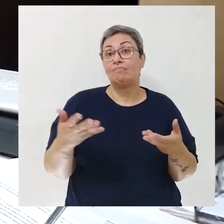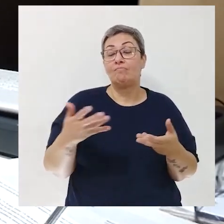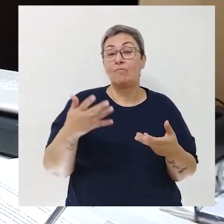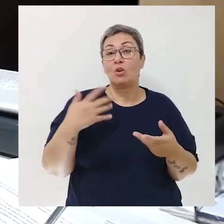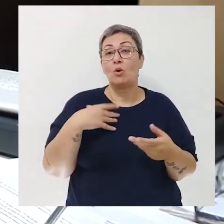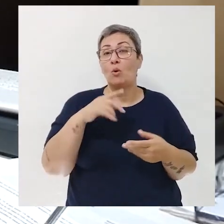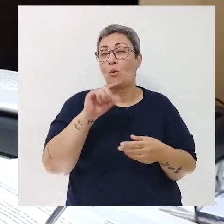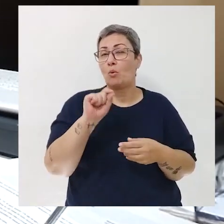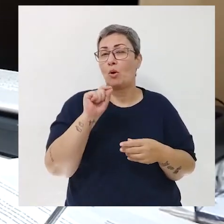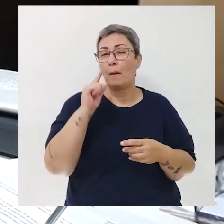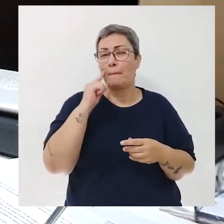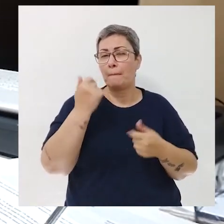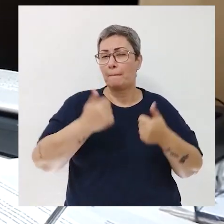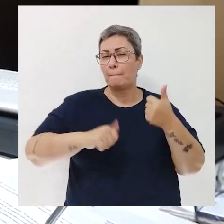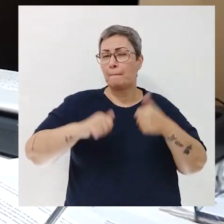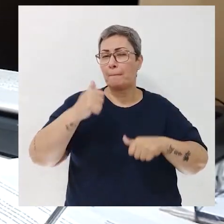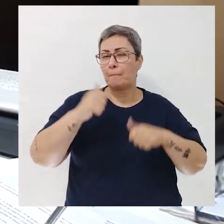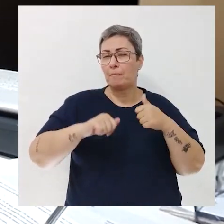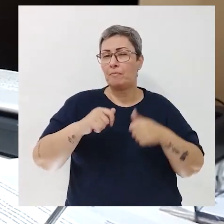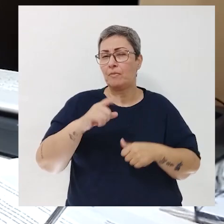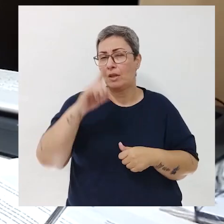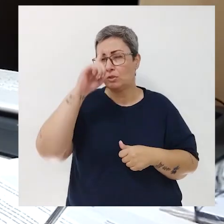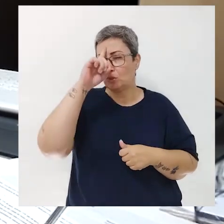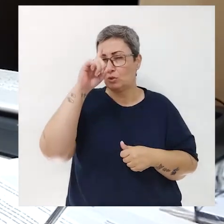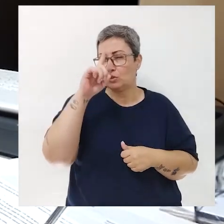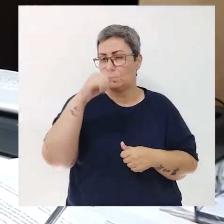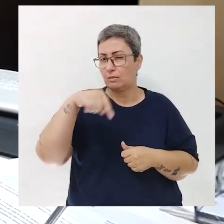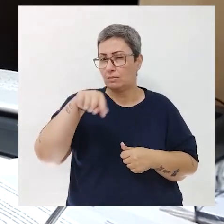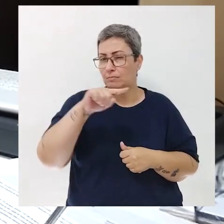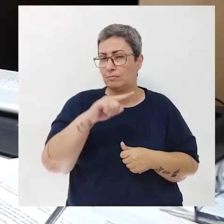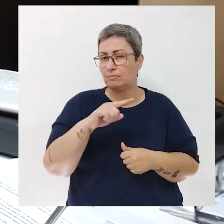Agora, faça uma análise do seu dia.